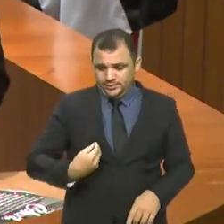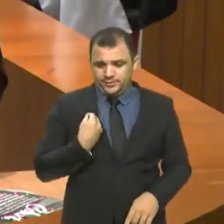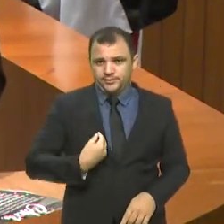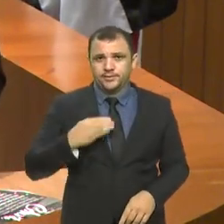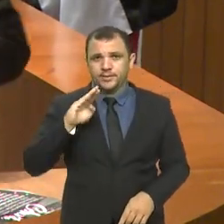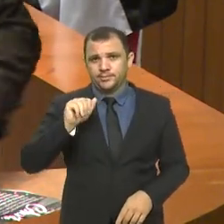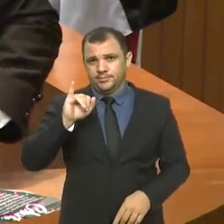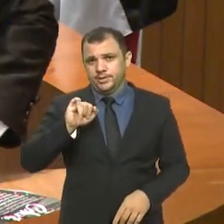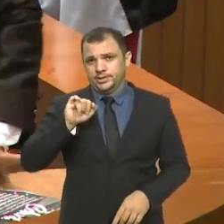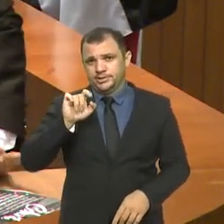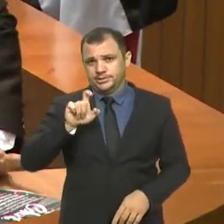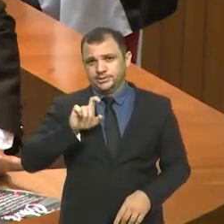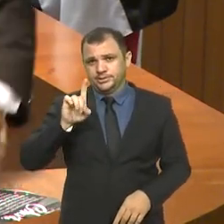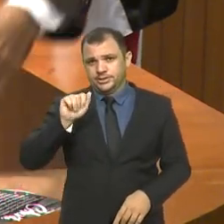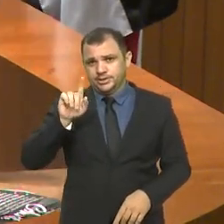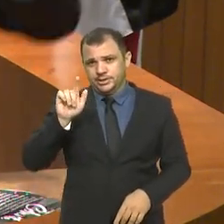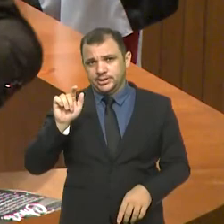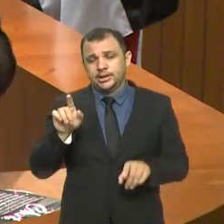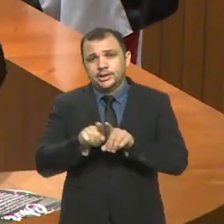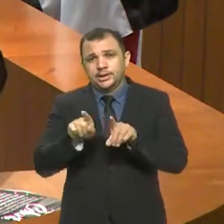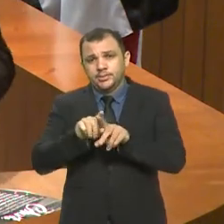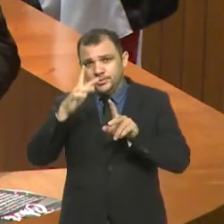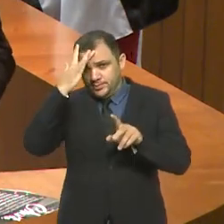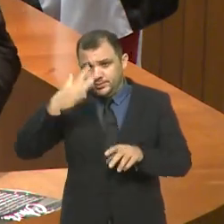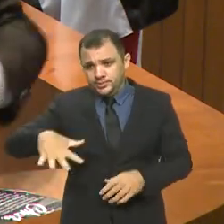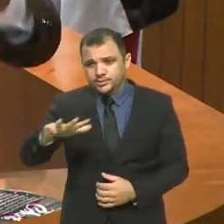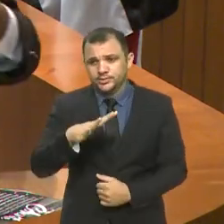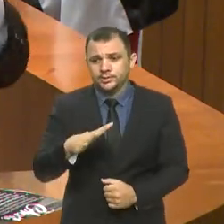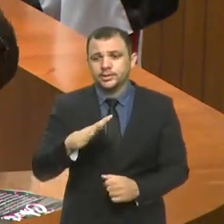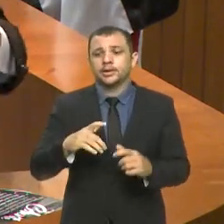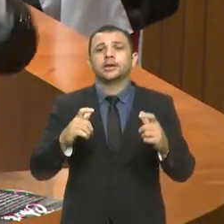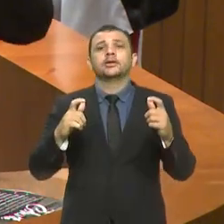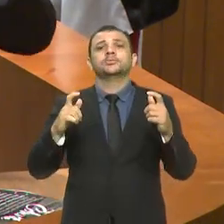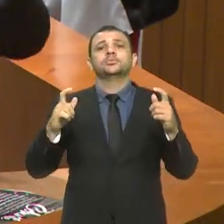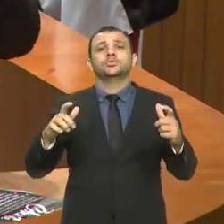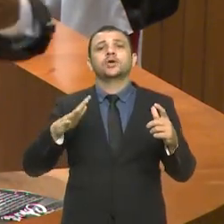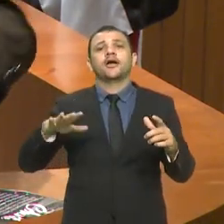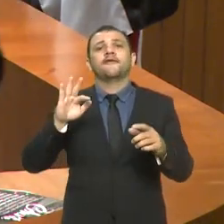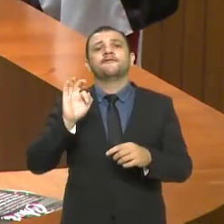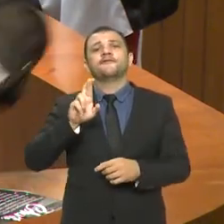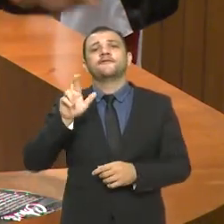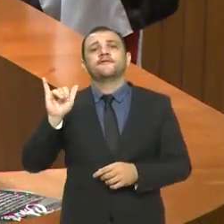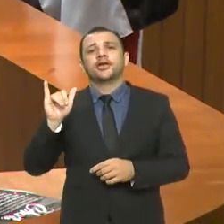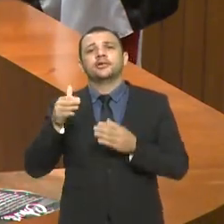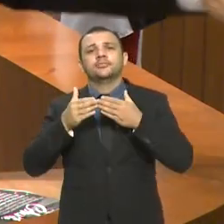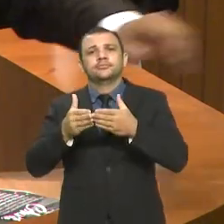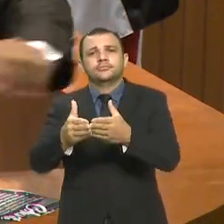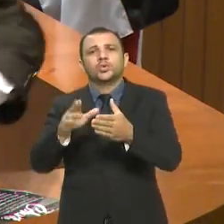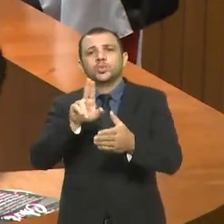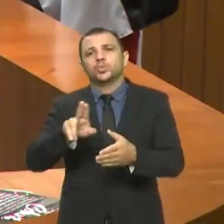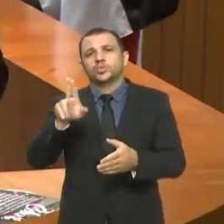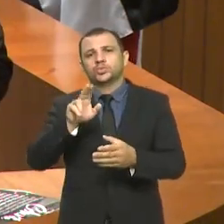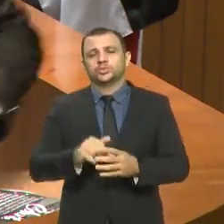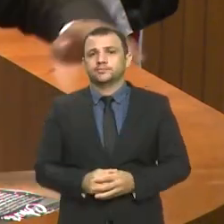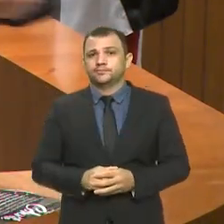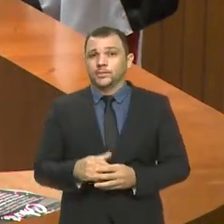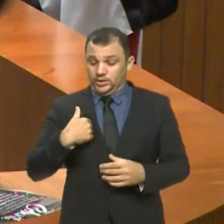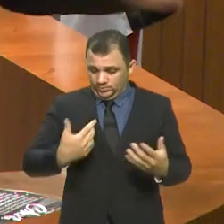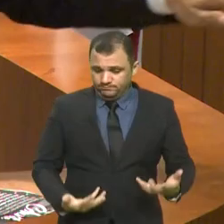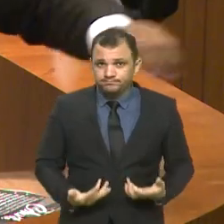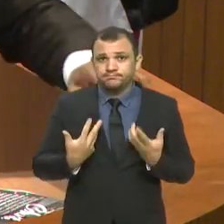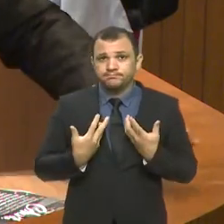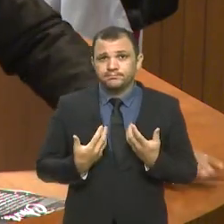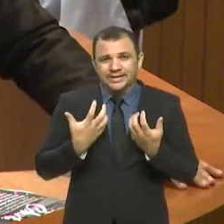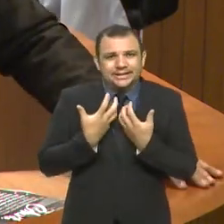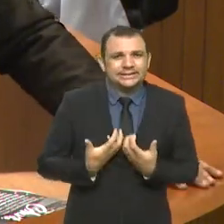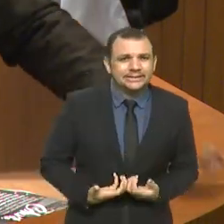estado do Maranhão. E pode ter certeza que eu estou renovado. Ela agora está começando. Eu não estou cansado, não